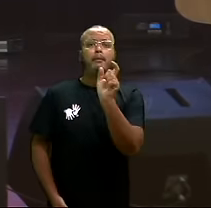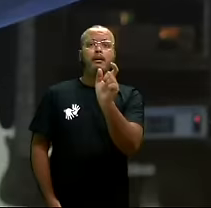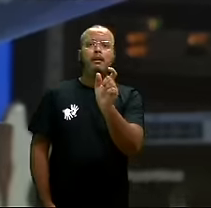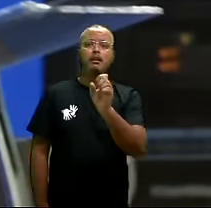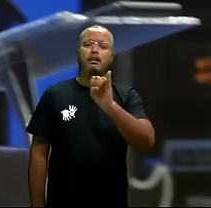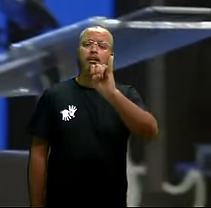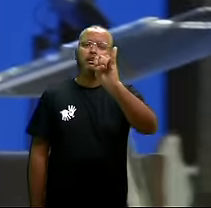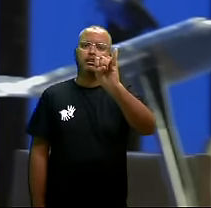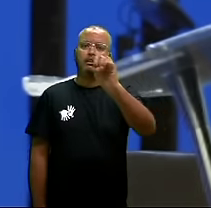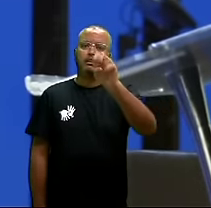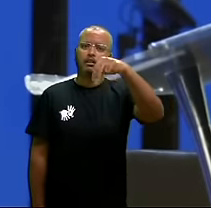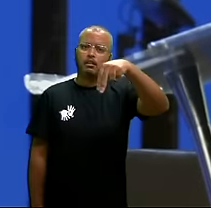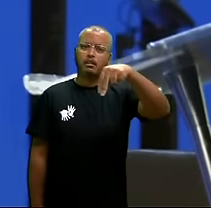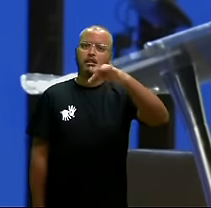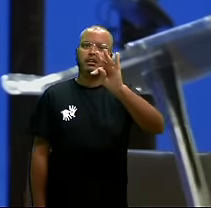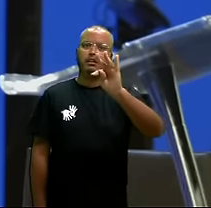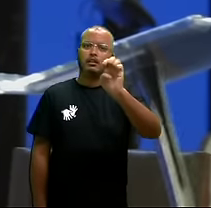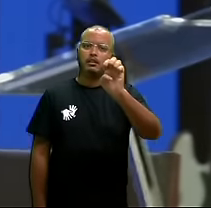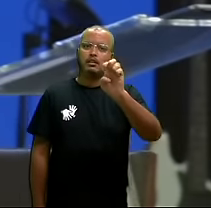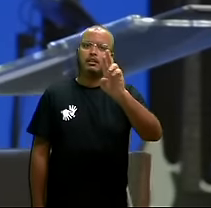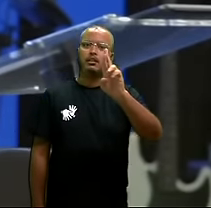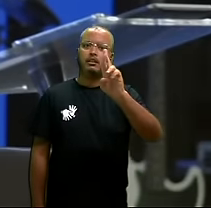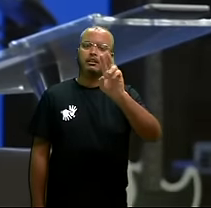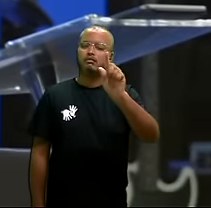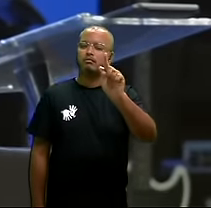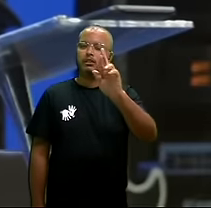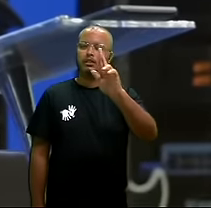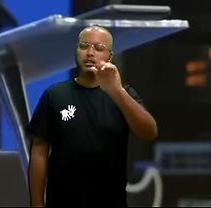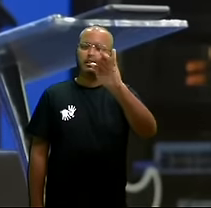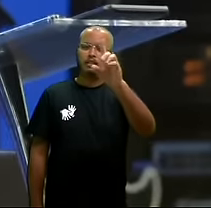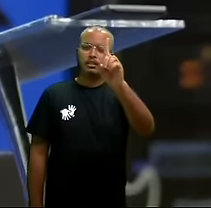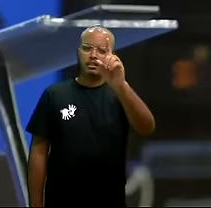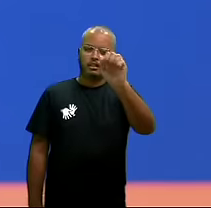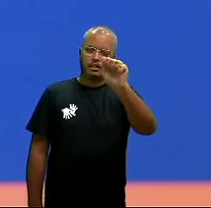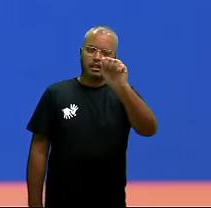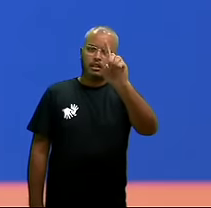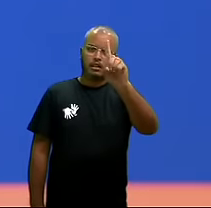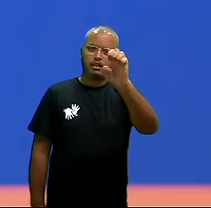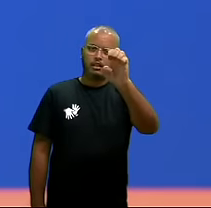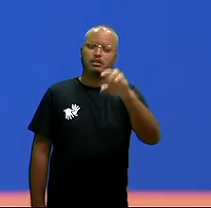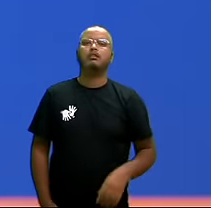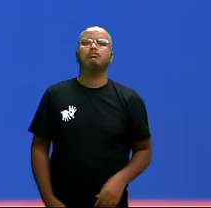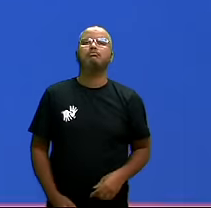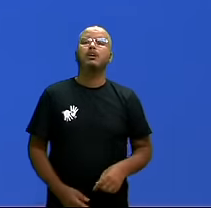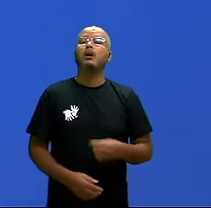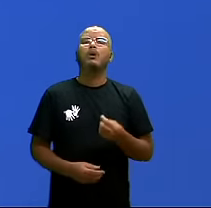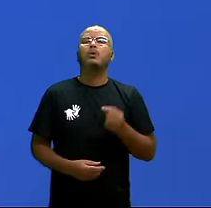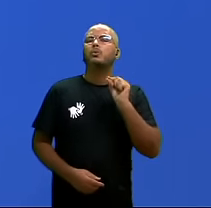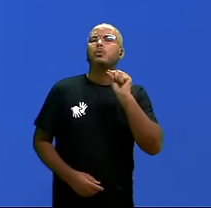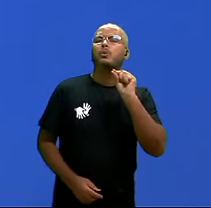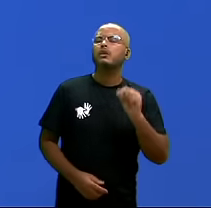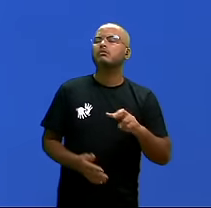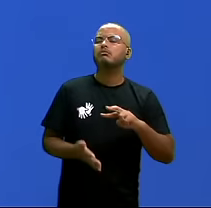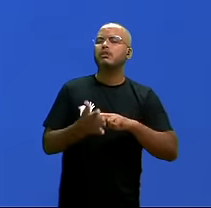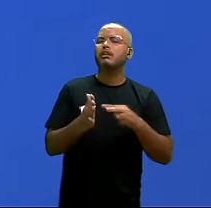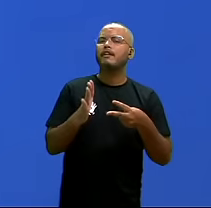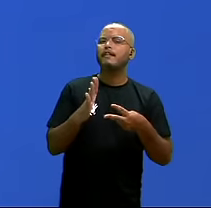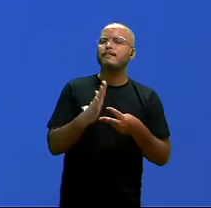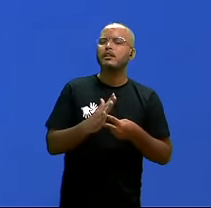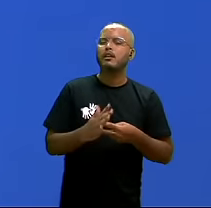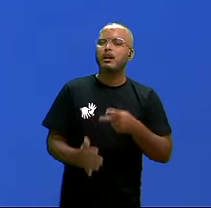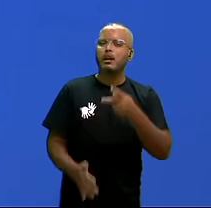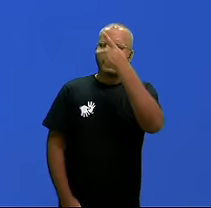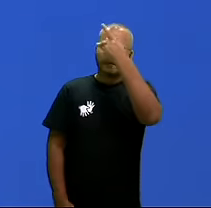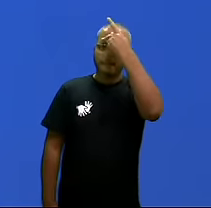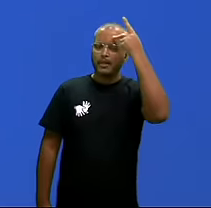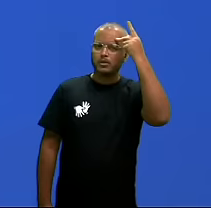Eu nunca sou... Integridade, eu achava que integridade era uma pessoa que não falhava. Ó, a pessoa é íntegra, ela não falha. Nossa, que lindo, a pessoa é